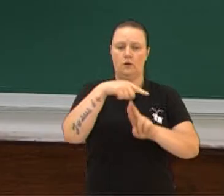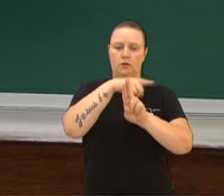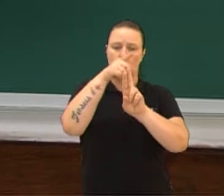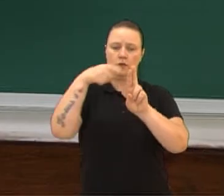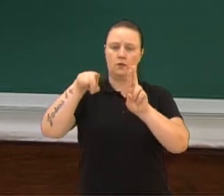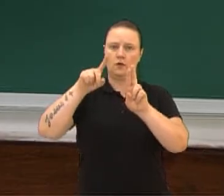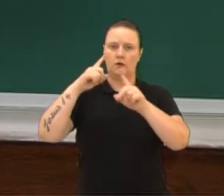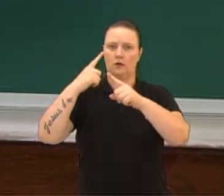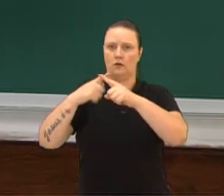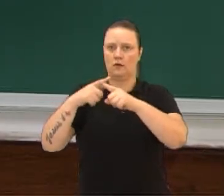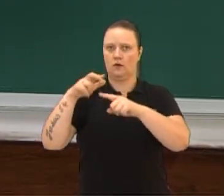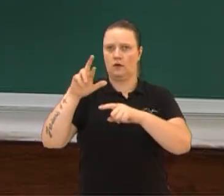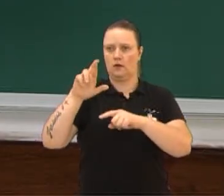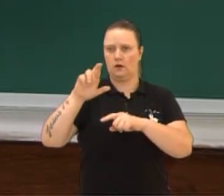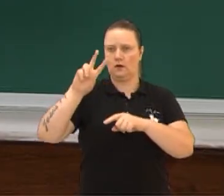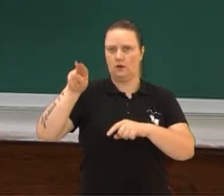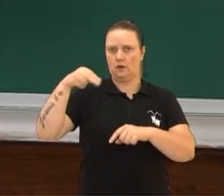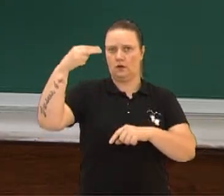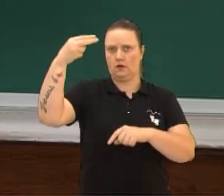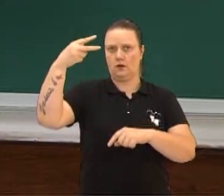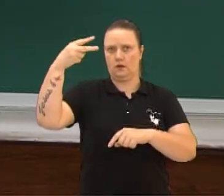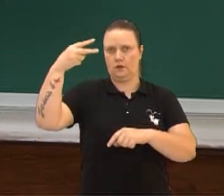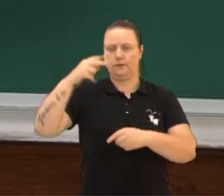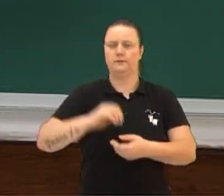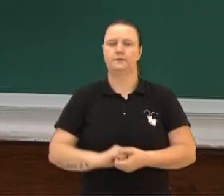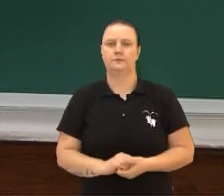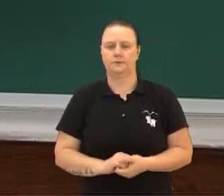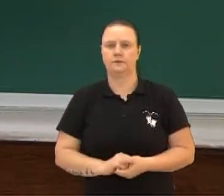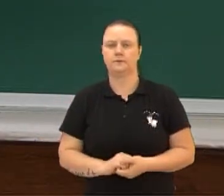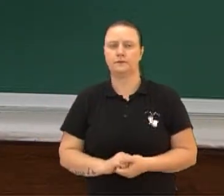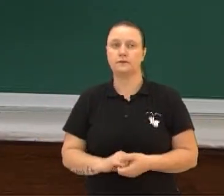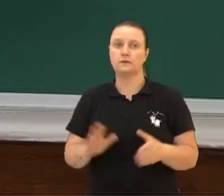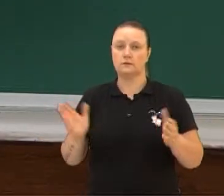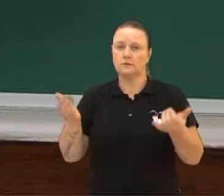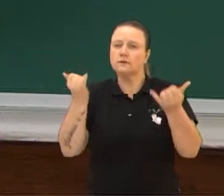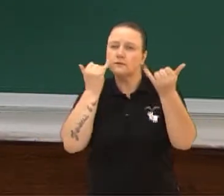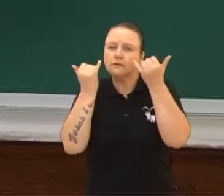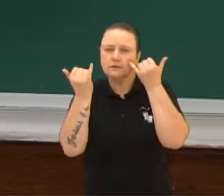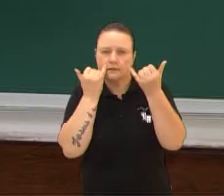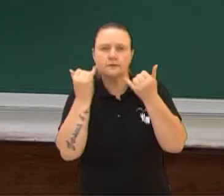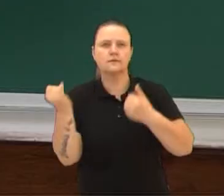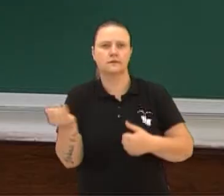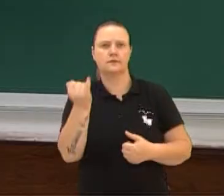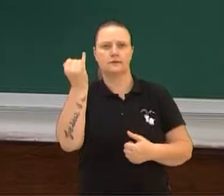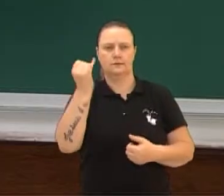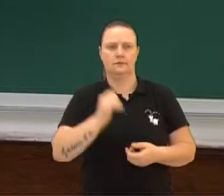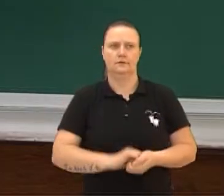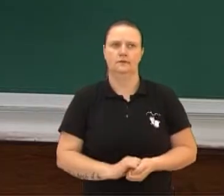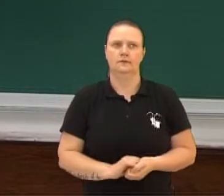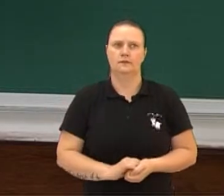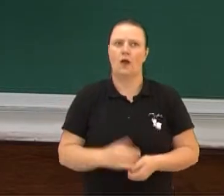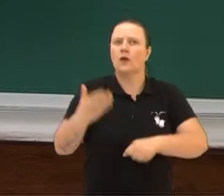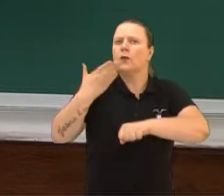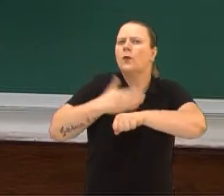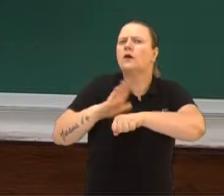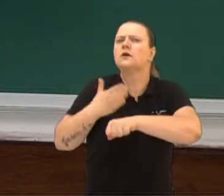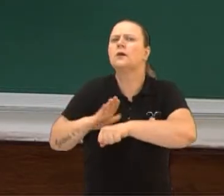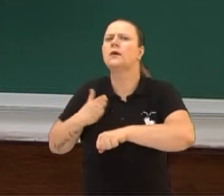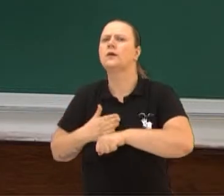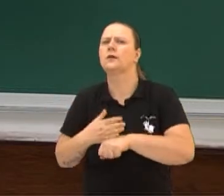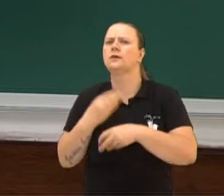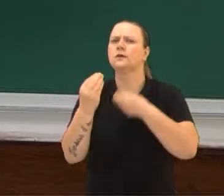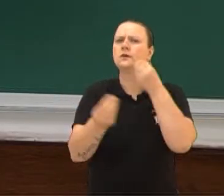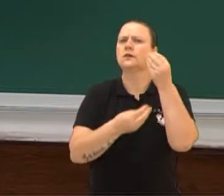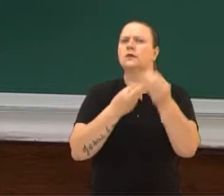achar interessante, né, coloque aí no seu caderno essas informações, tá? Então, vamos, né, praticar, ver aonde então que a gente